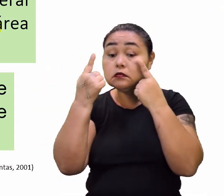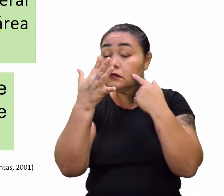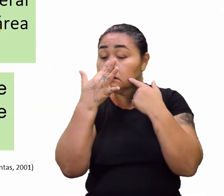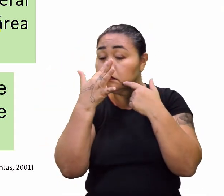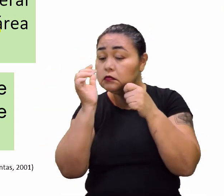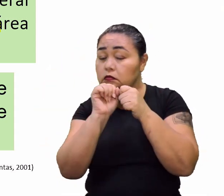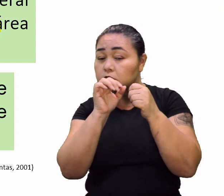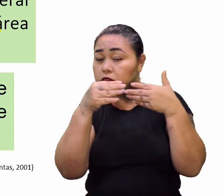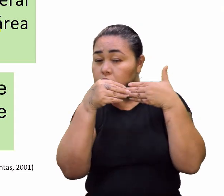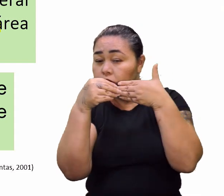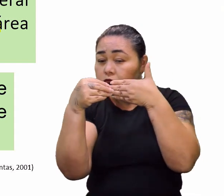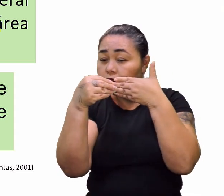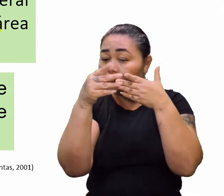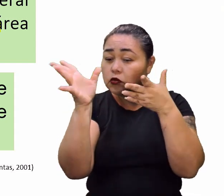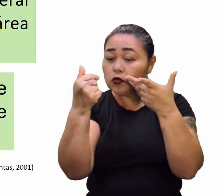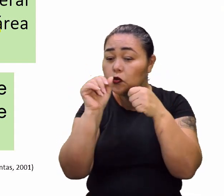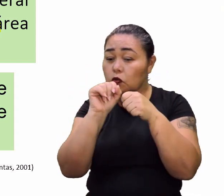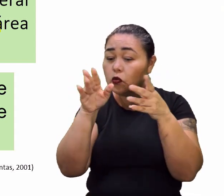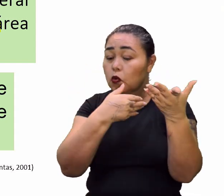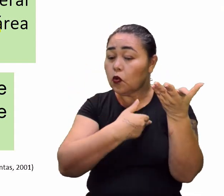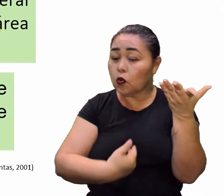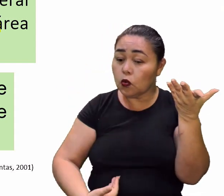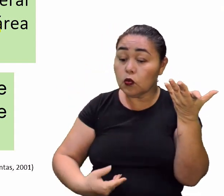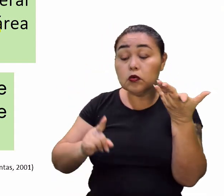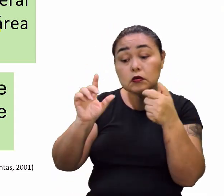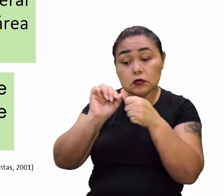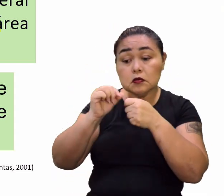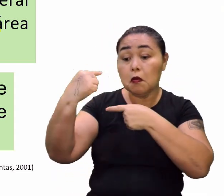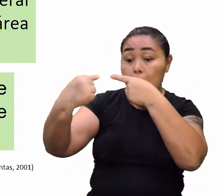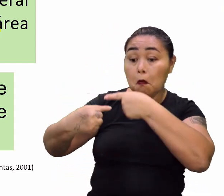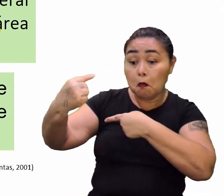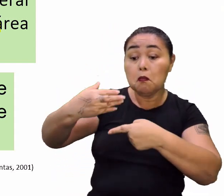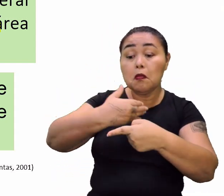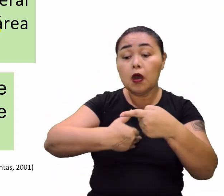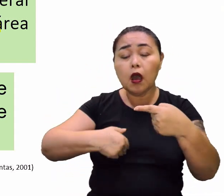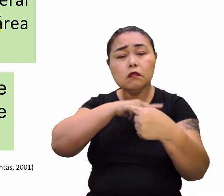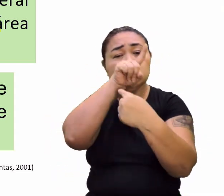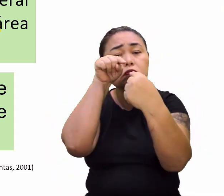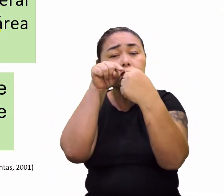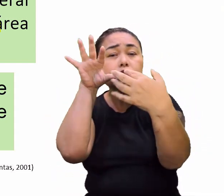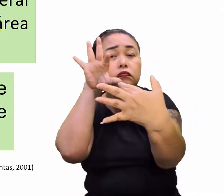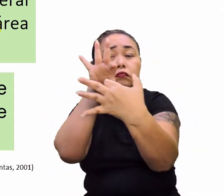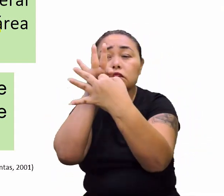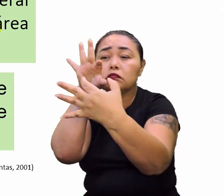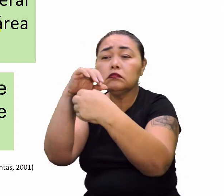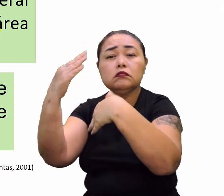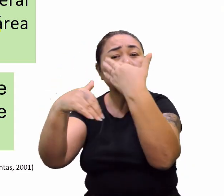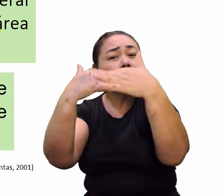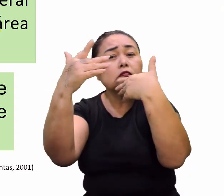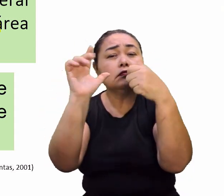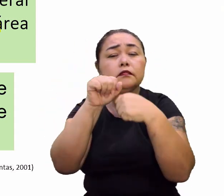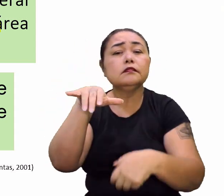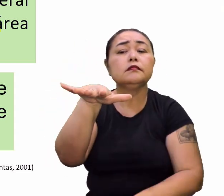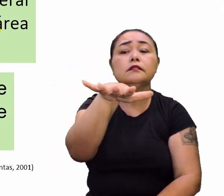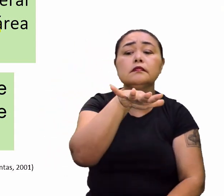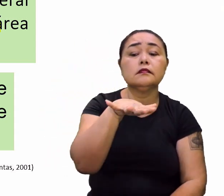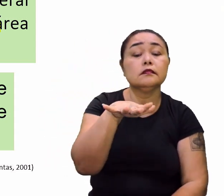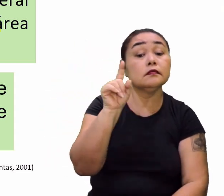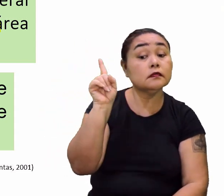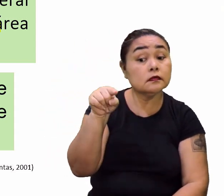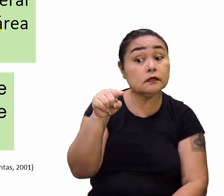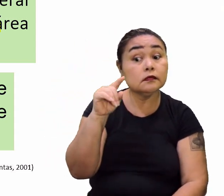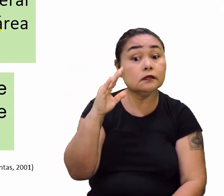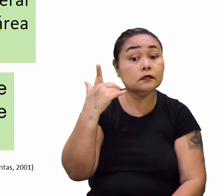esse direcionamento de governo, são políticas públicas, né, que visam muitas das vezes a integração, desenvolvimento de uma área. Então,